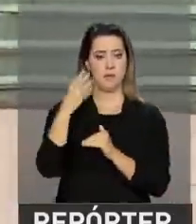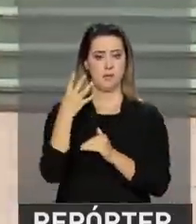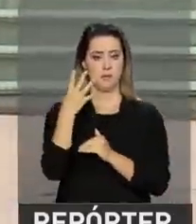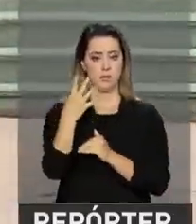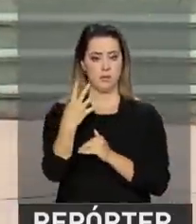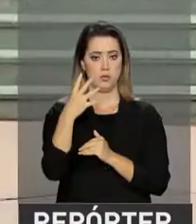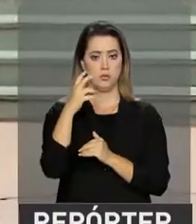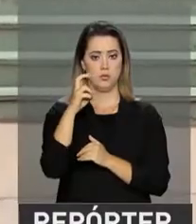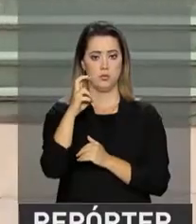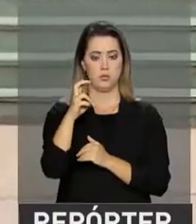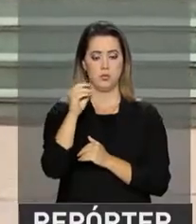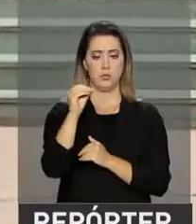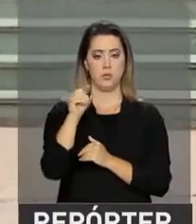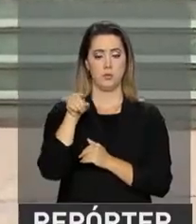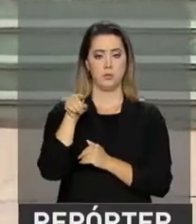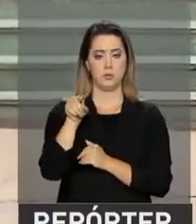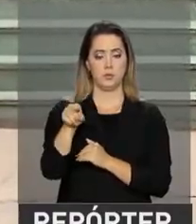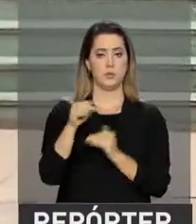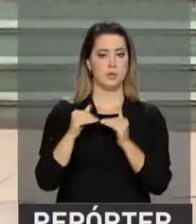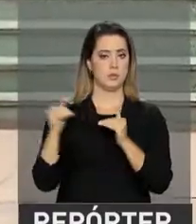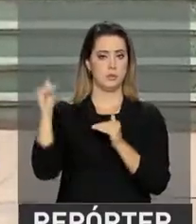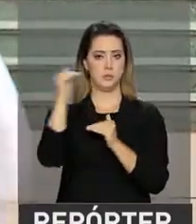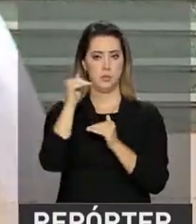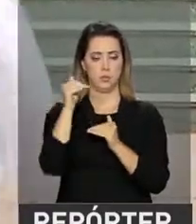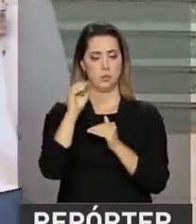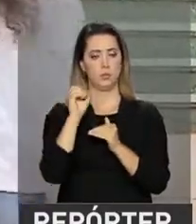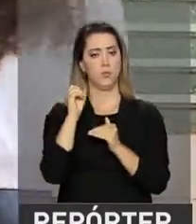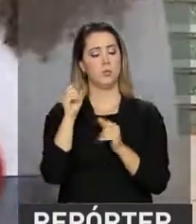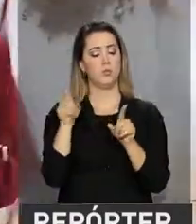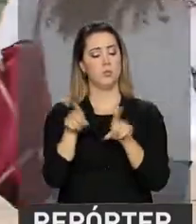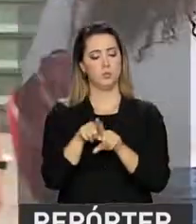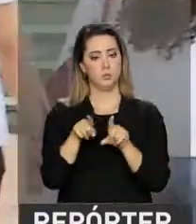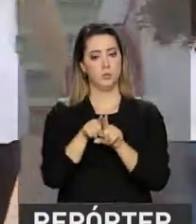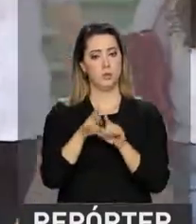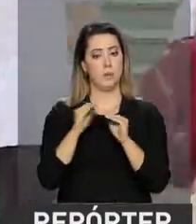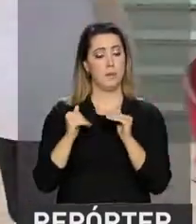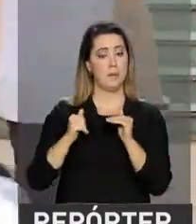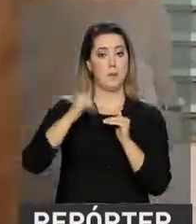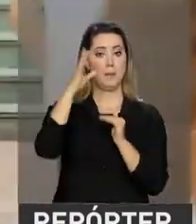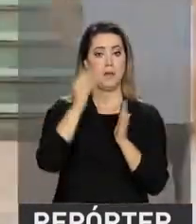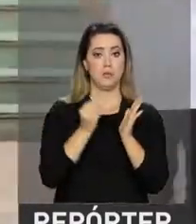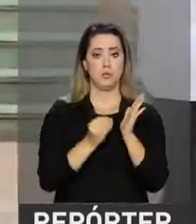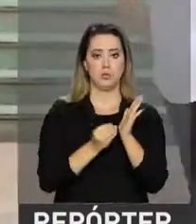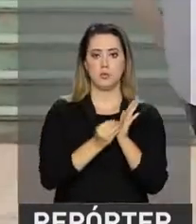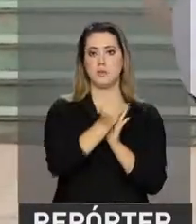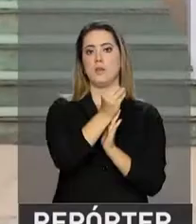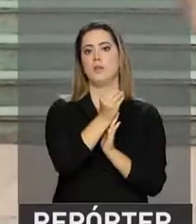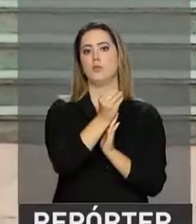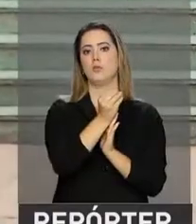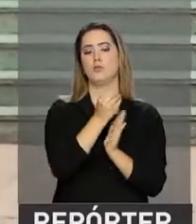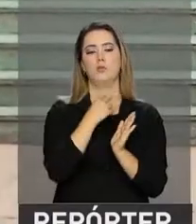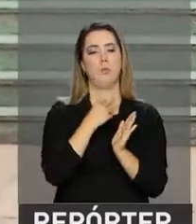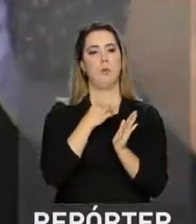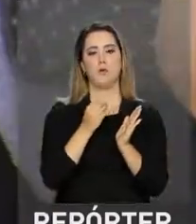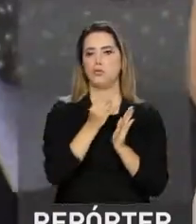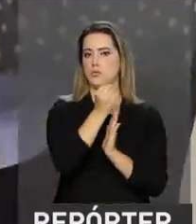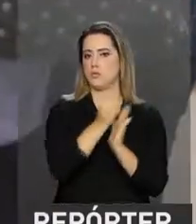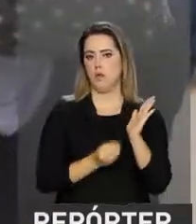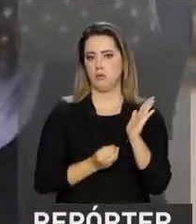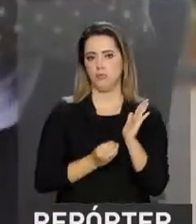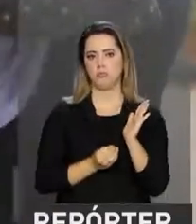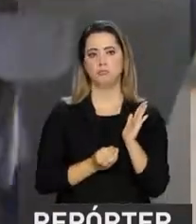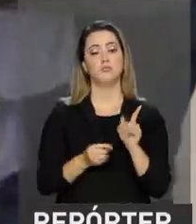Também é necessária uma média igual ou superior a 450 pontos nas provas e não ter zerado a